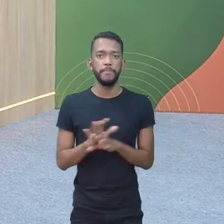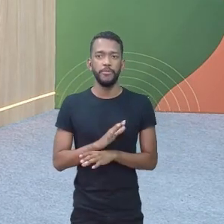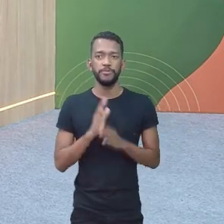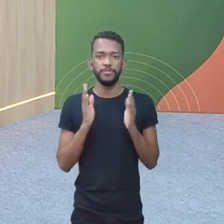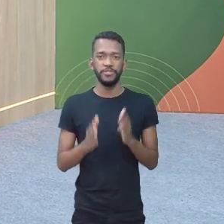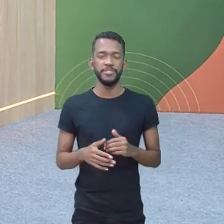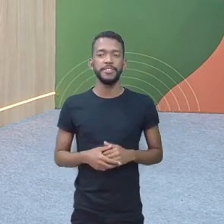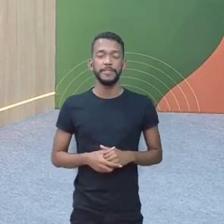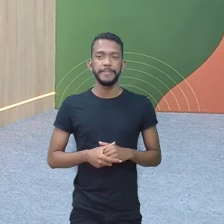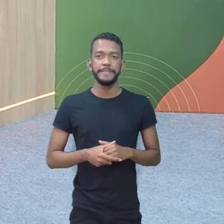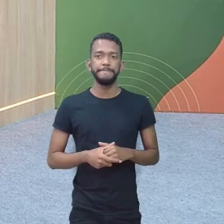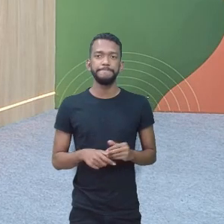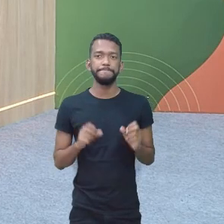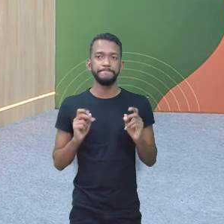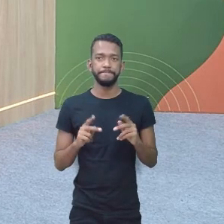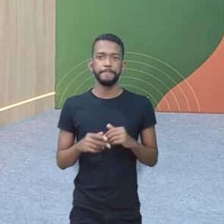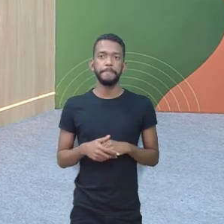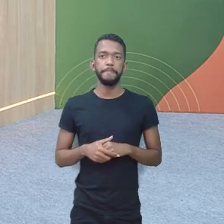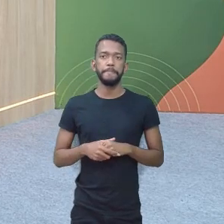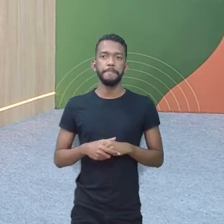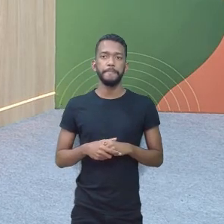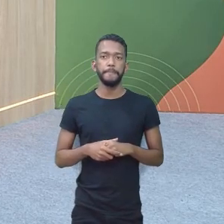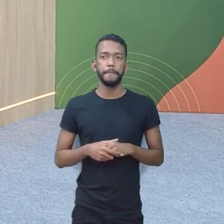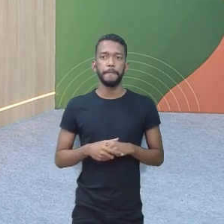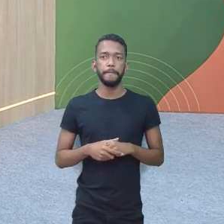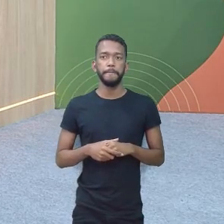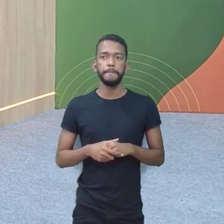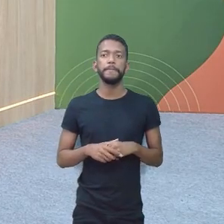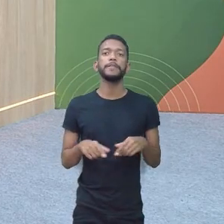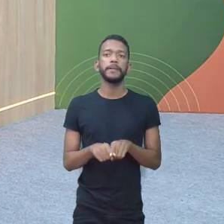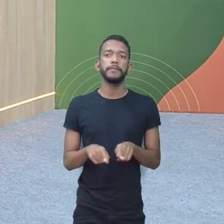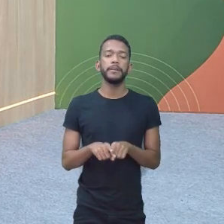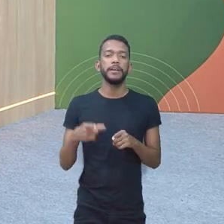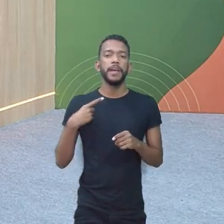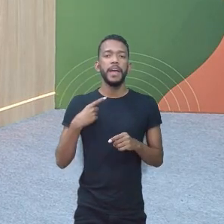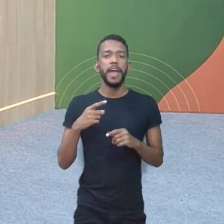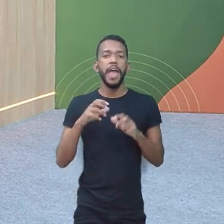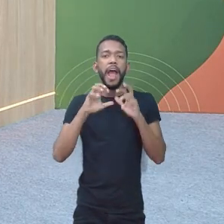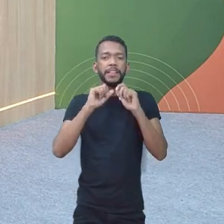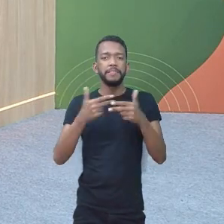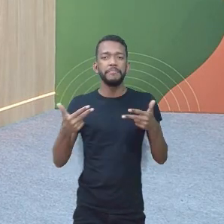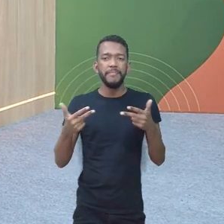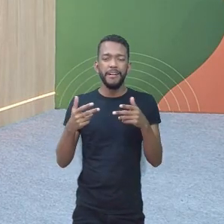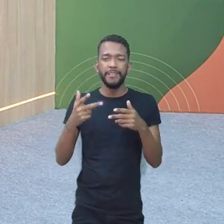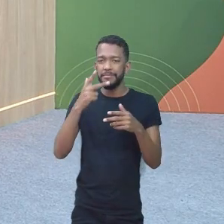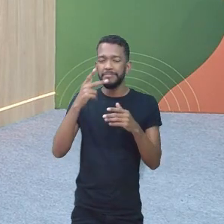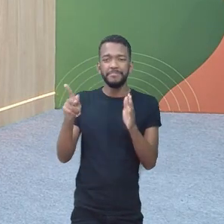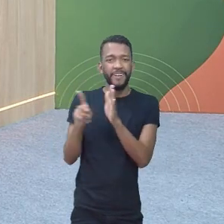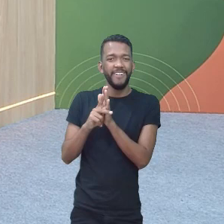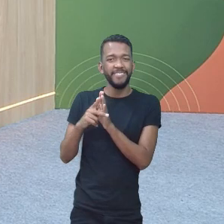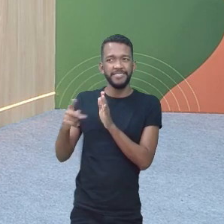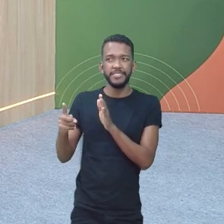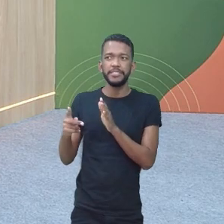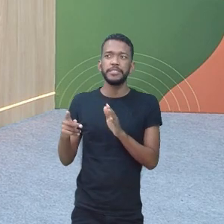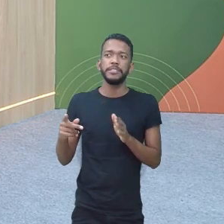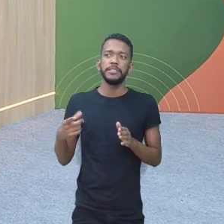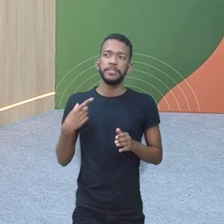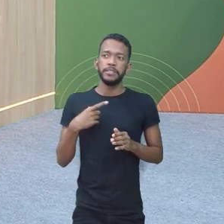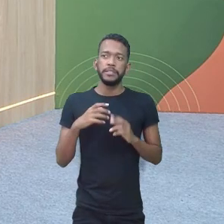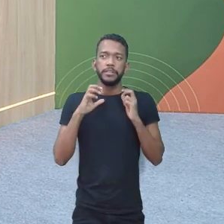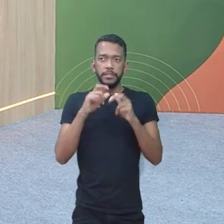isso. Tranquilo? E aí a gente fala dos mascotes, né? O mascote